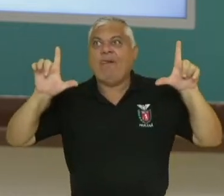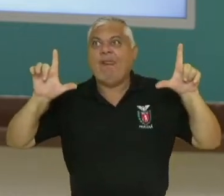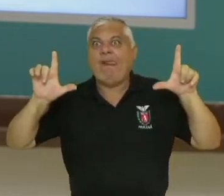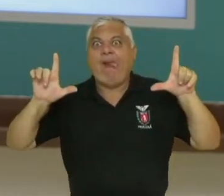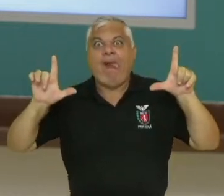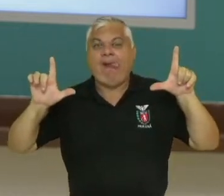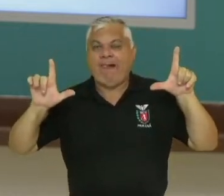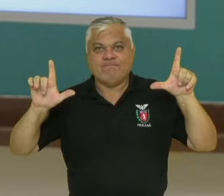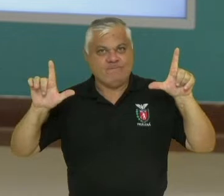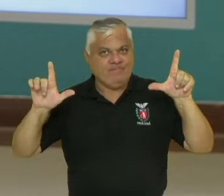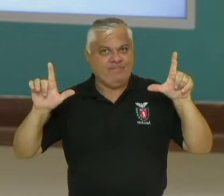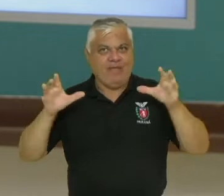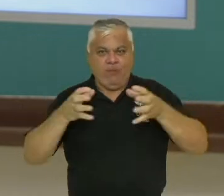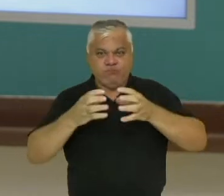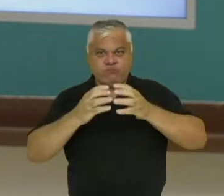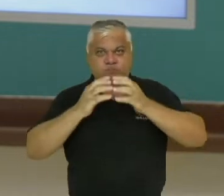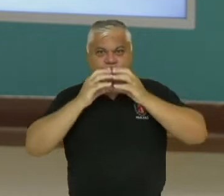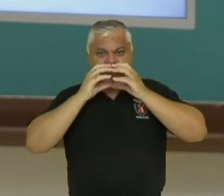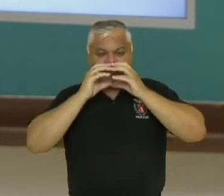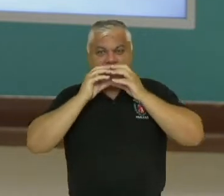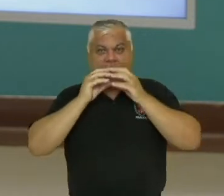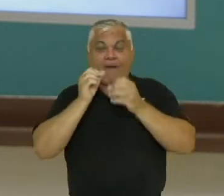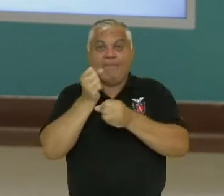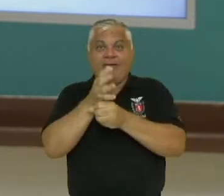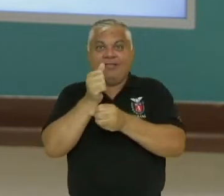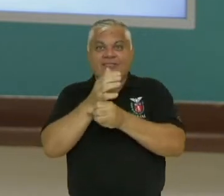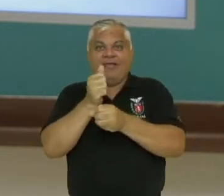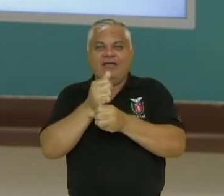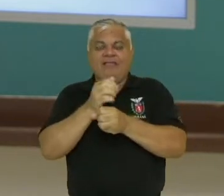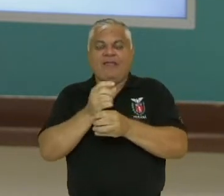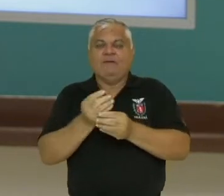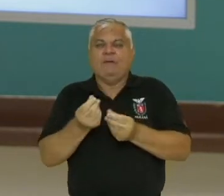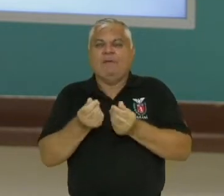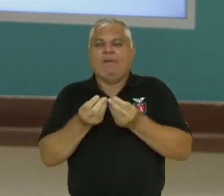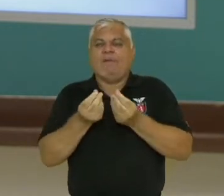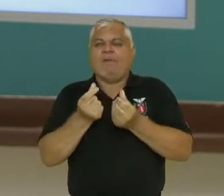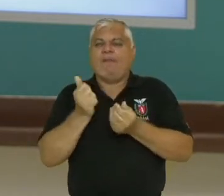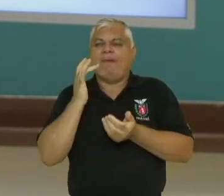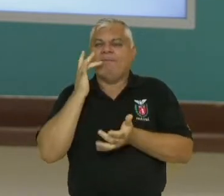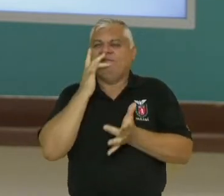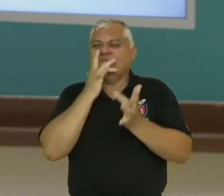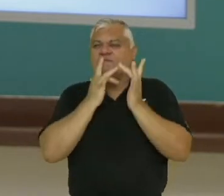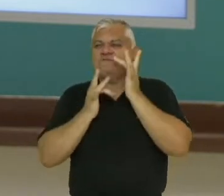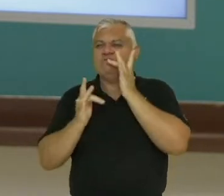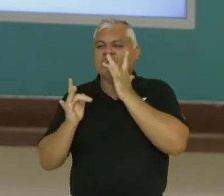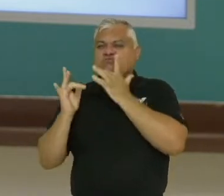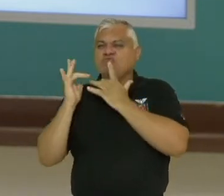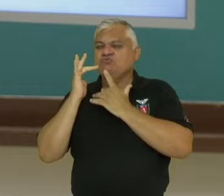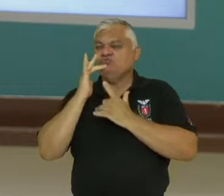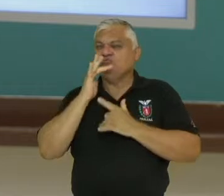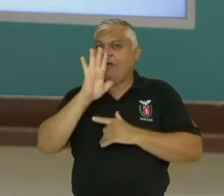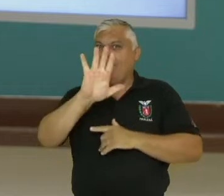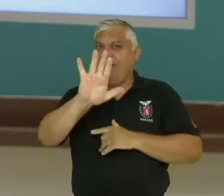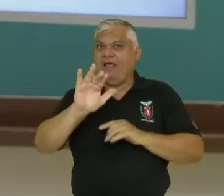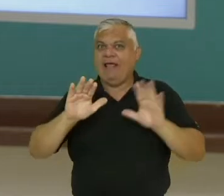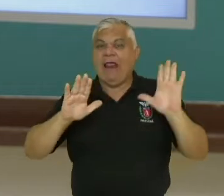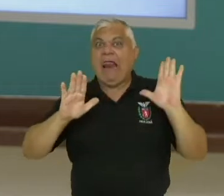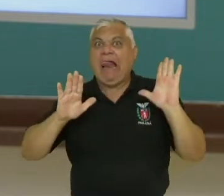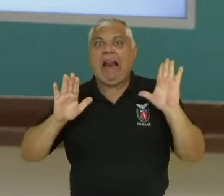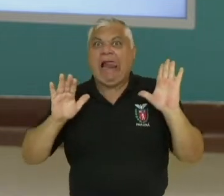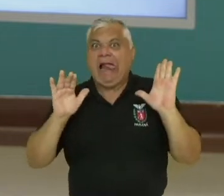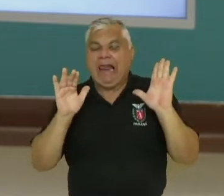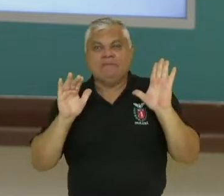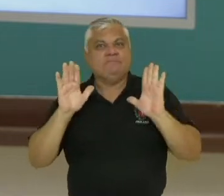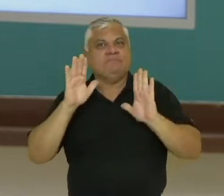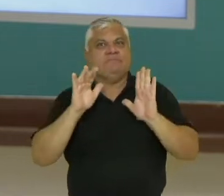um hambúrguer, batatinha frita. Eu sei que, olha, ele tá assim, ó, suculento, tá gostoso, mas não é para lamber a tela da TV ou